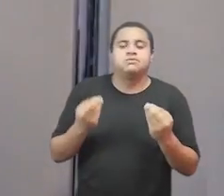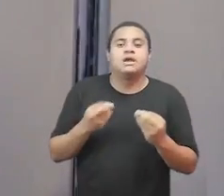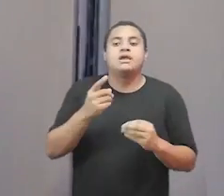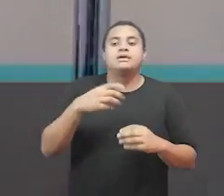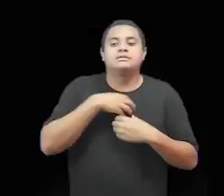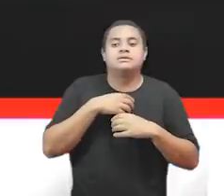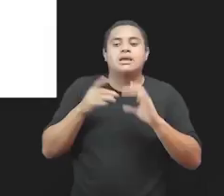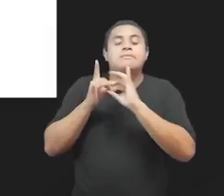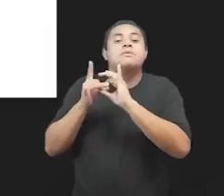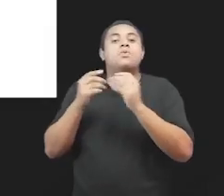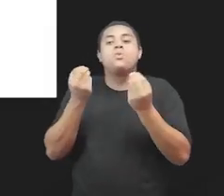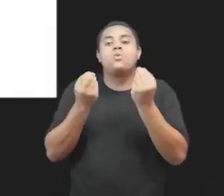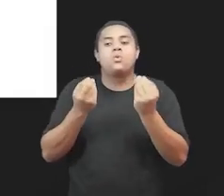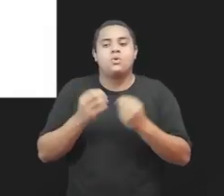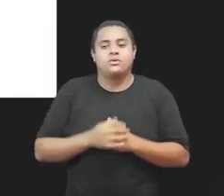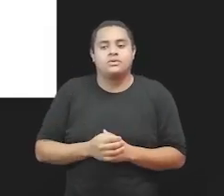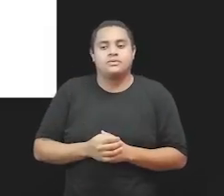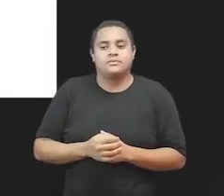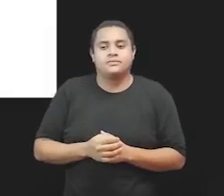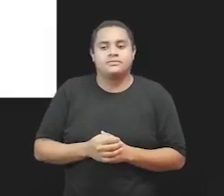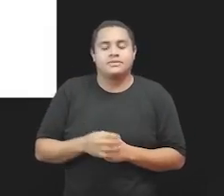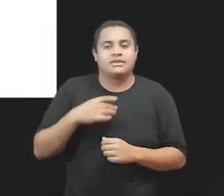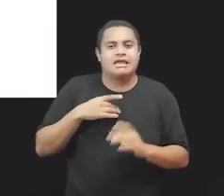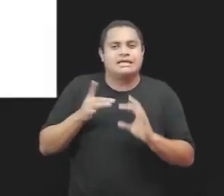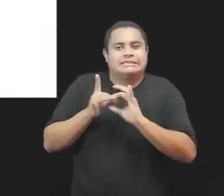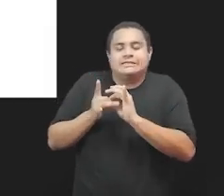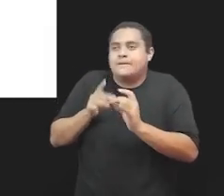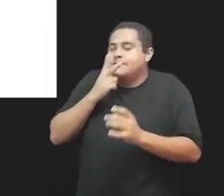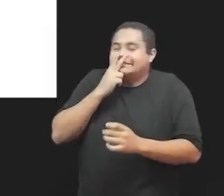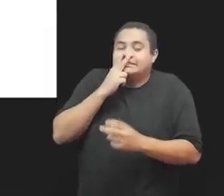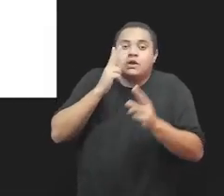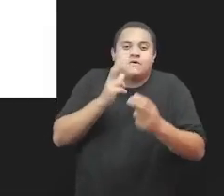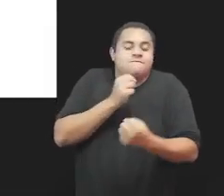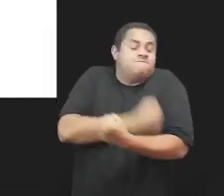olha como ele define apego. O apego é uma vinculação obsessiva